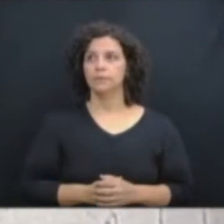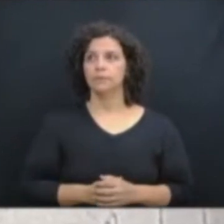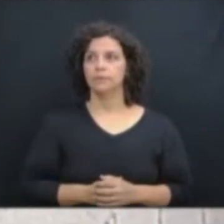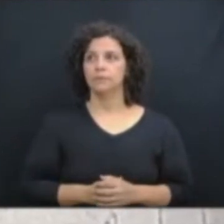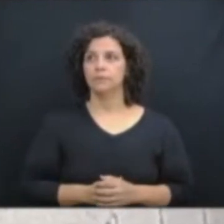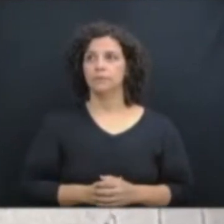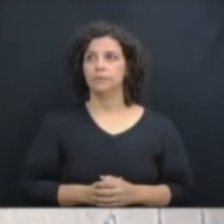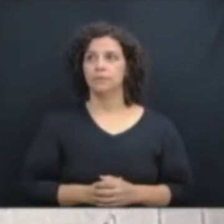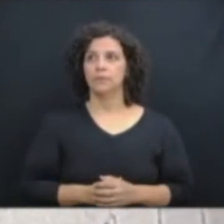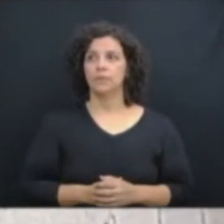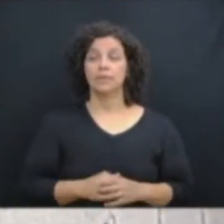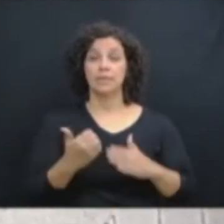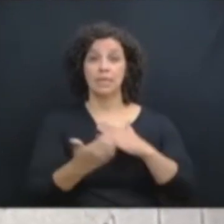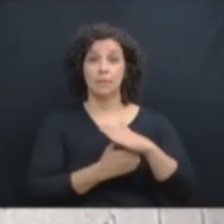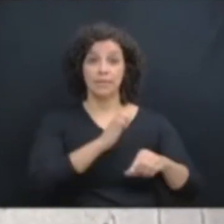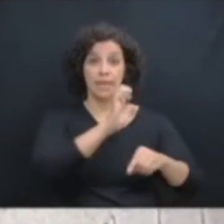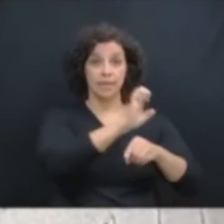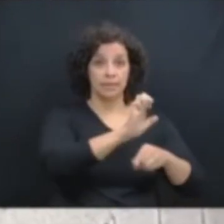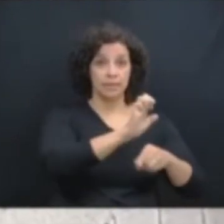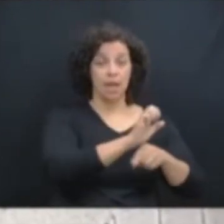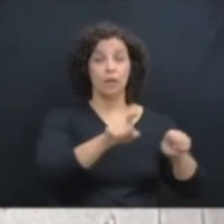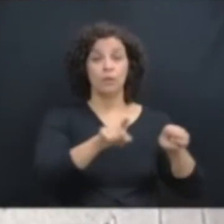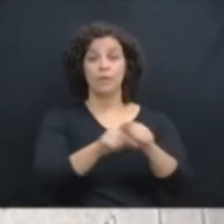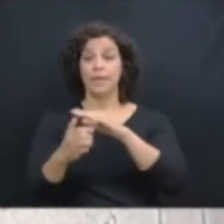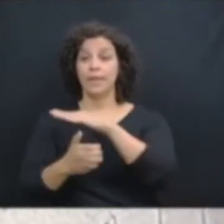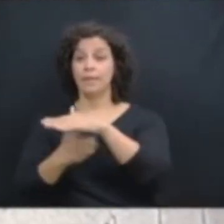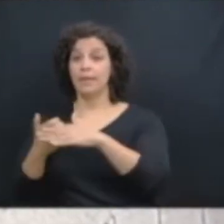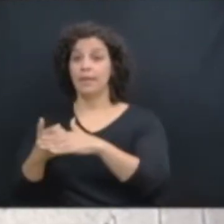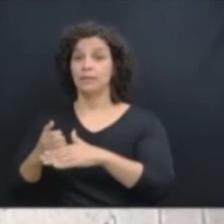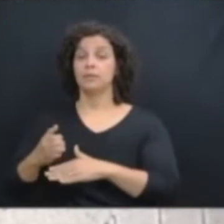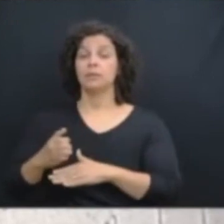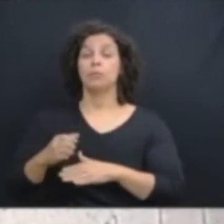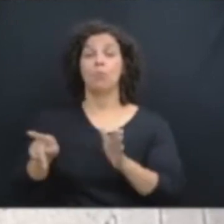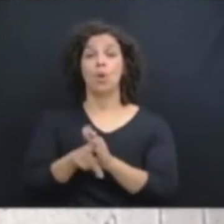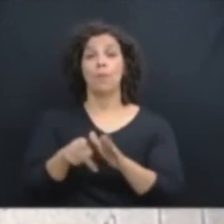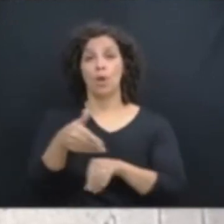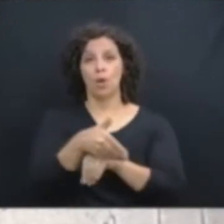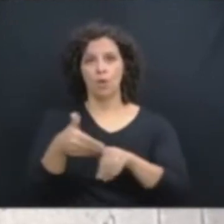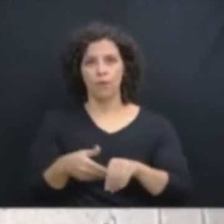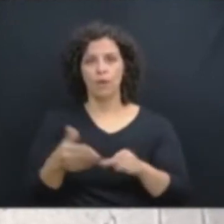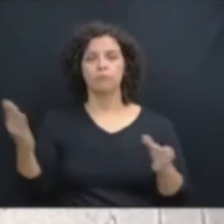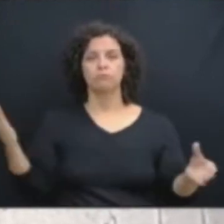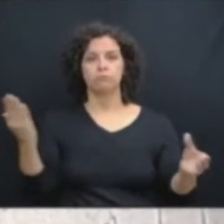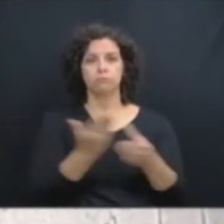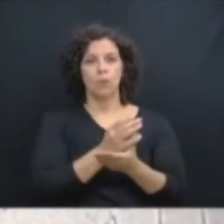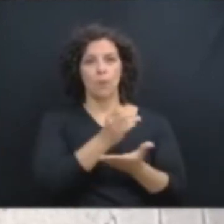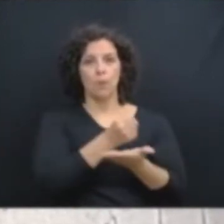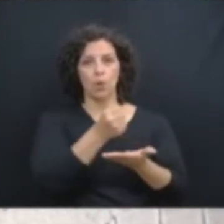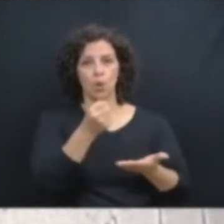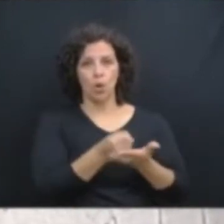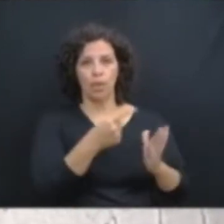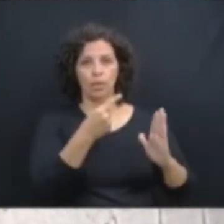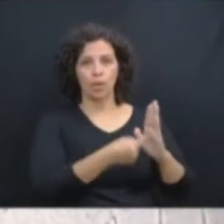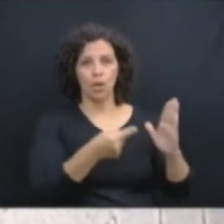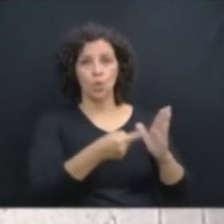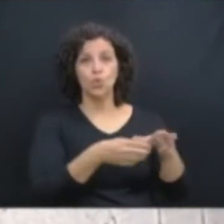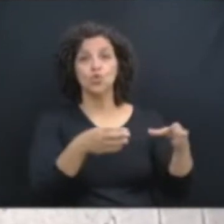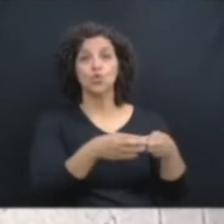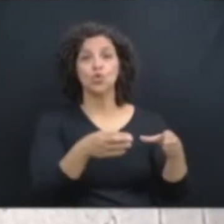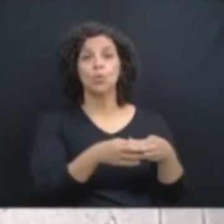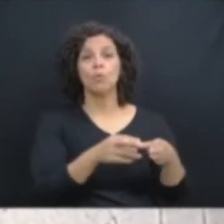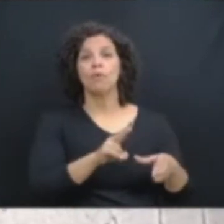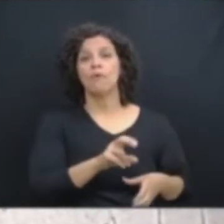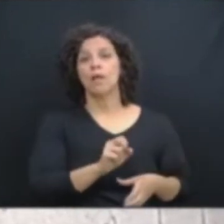das Estatais e das Empresas Públicas protocolou uma denúncia na Comissão de Valores